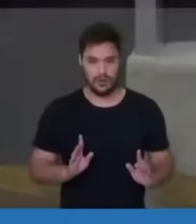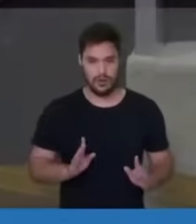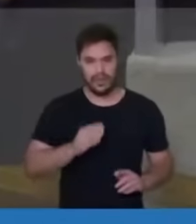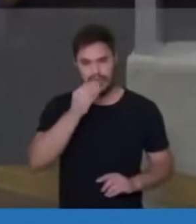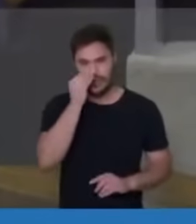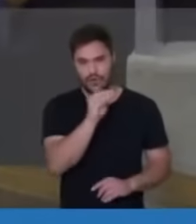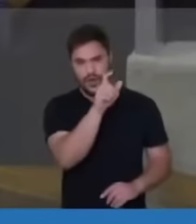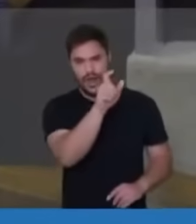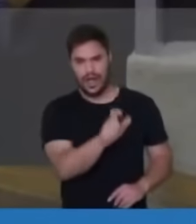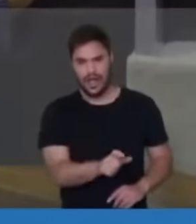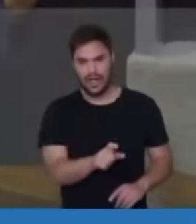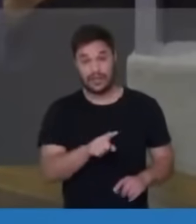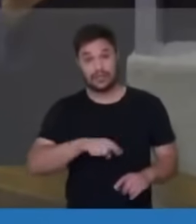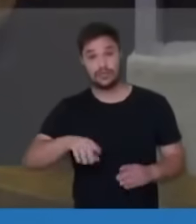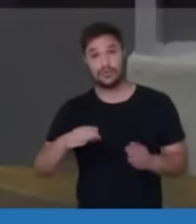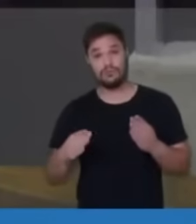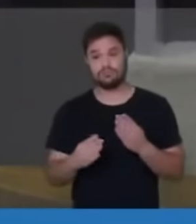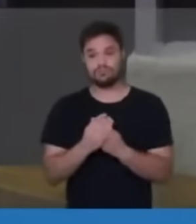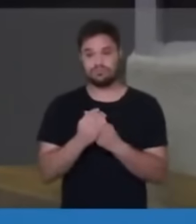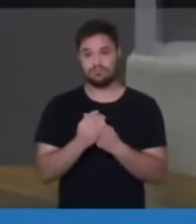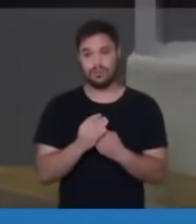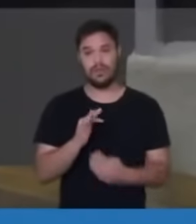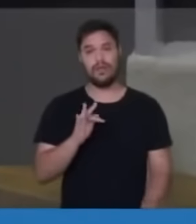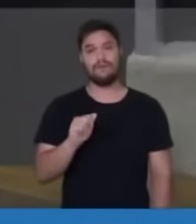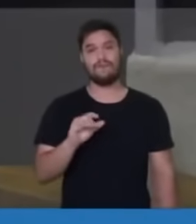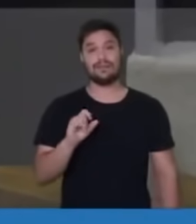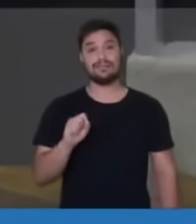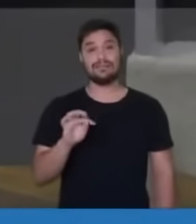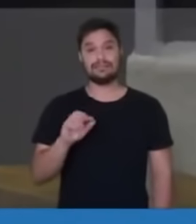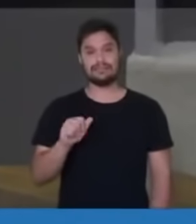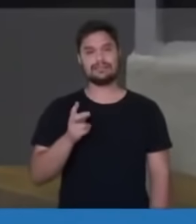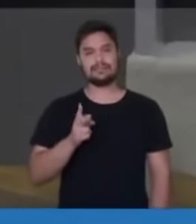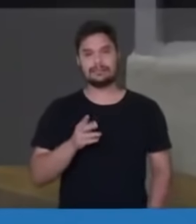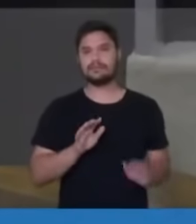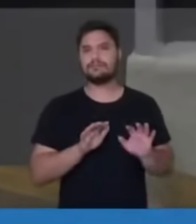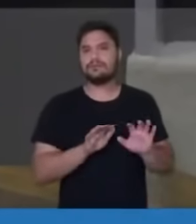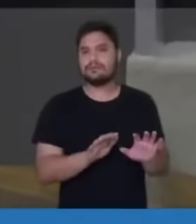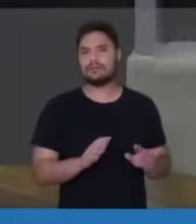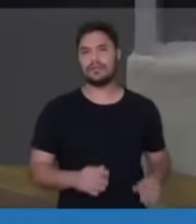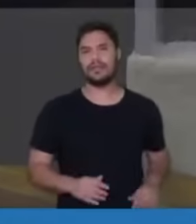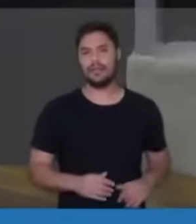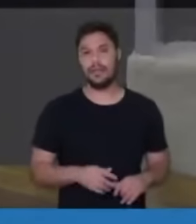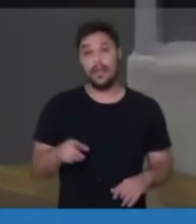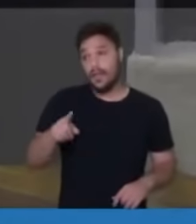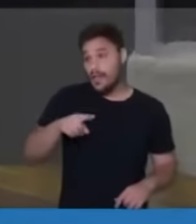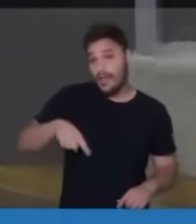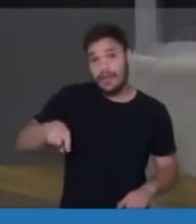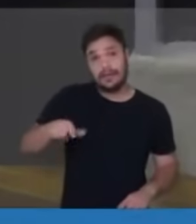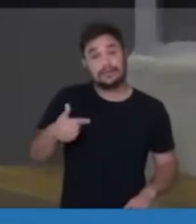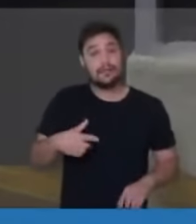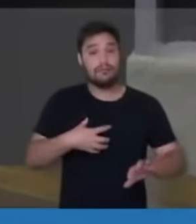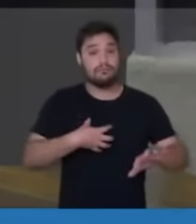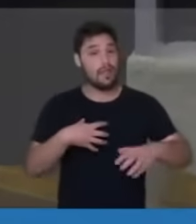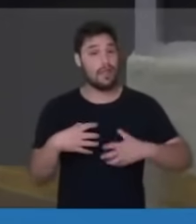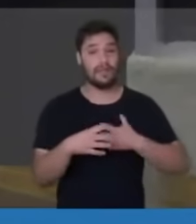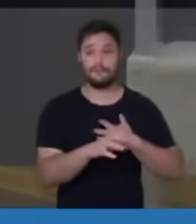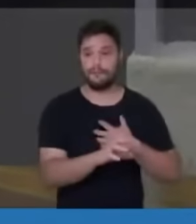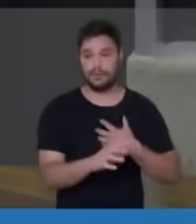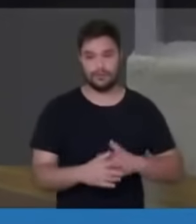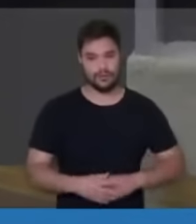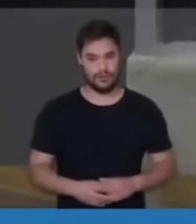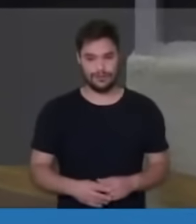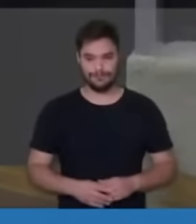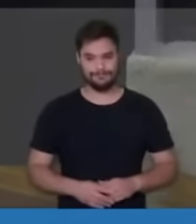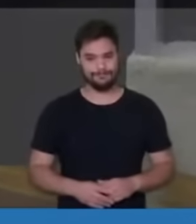porque fascistas são sempre autocentrados e são incapazes de ter empatia, incapazes de